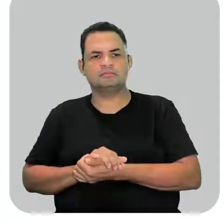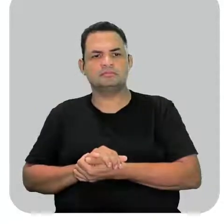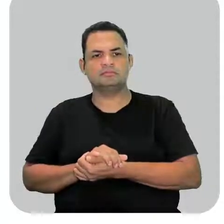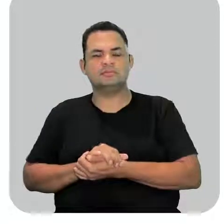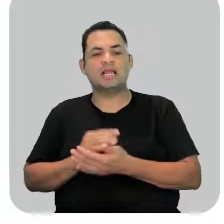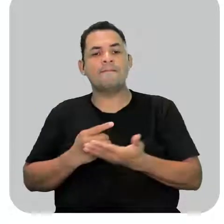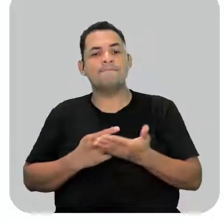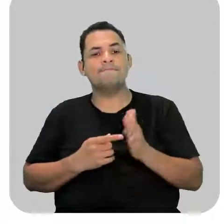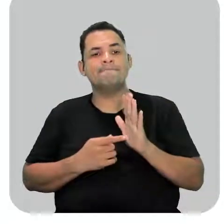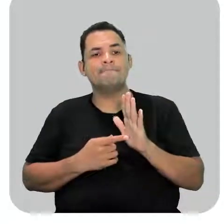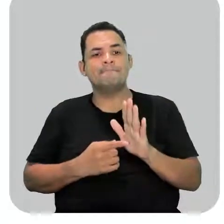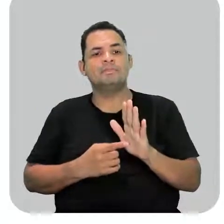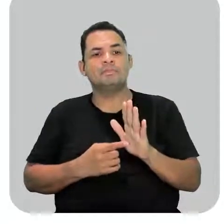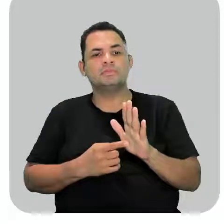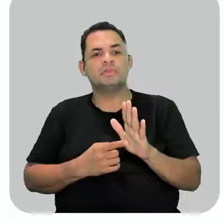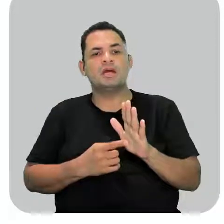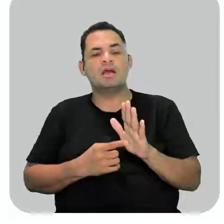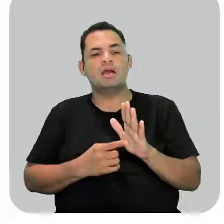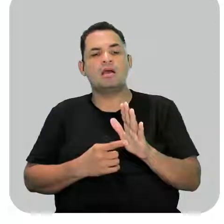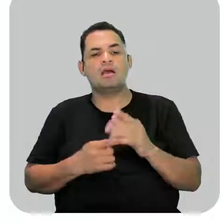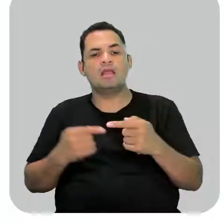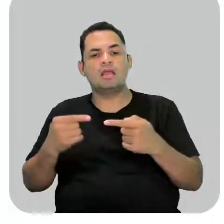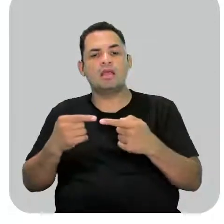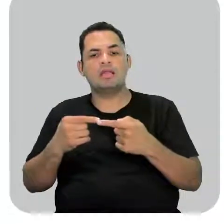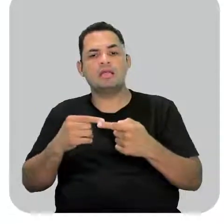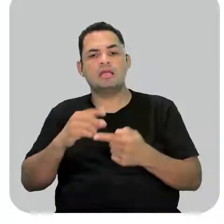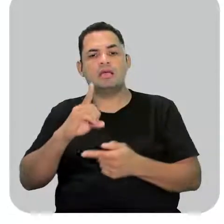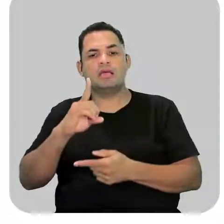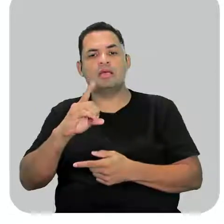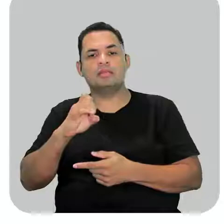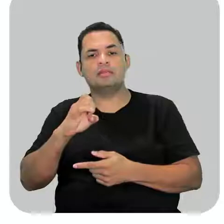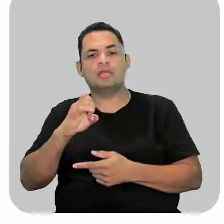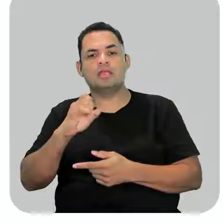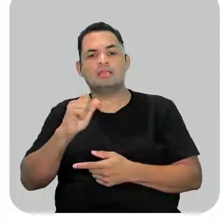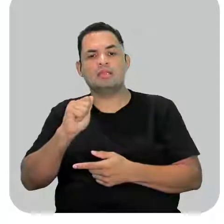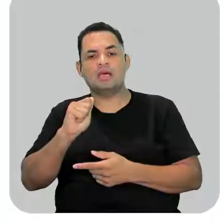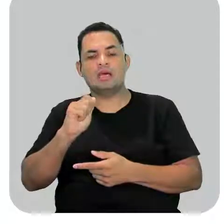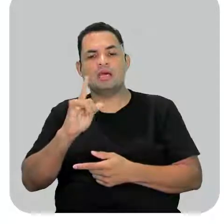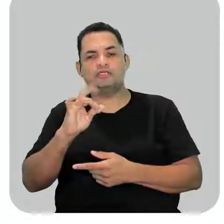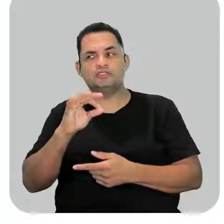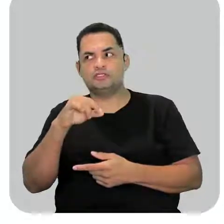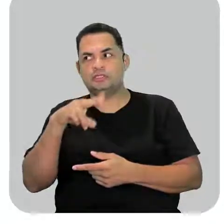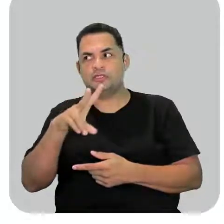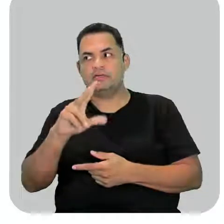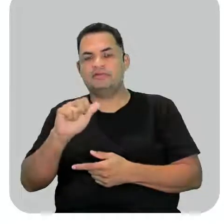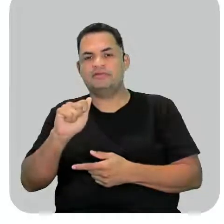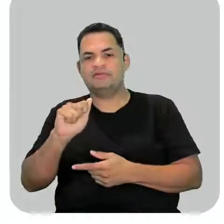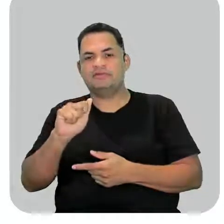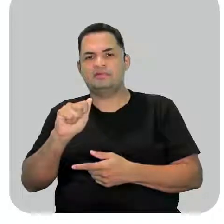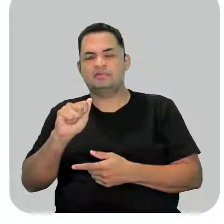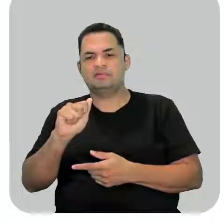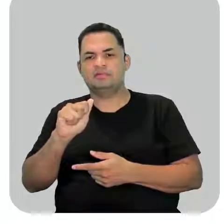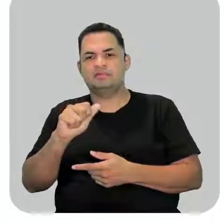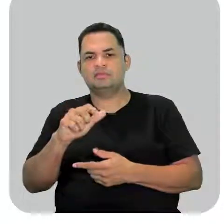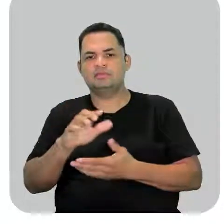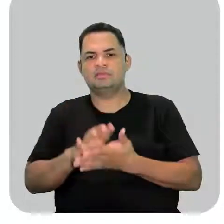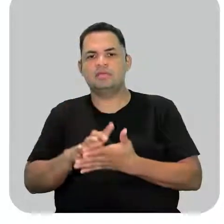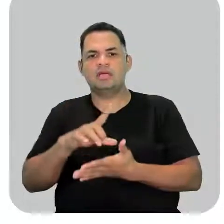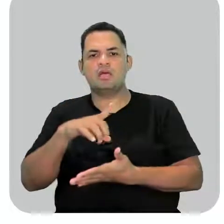ligação dativa, tá? Então, as nossas isonitrilas, elas